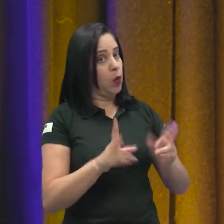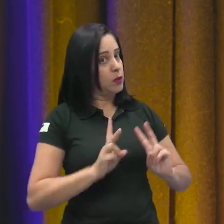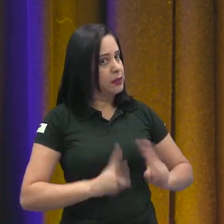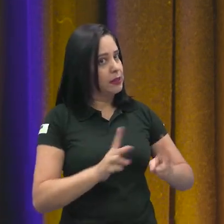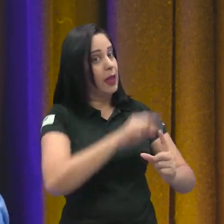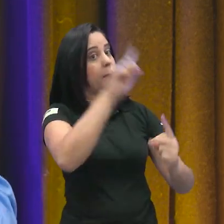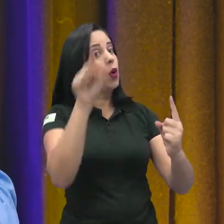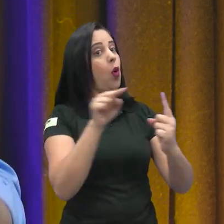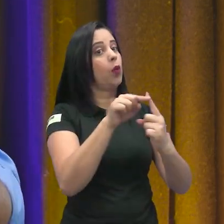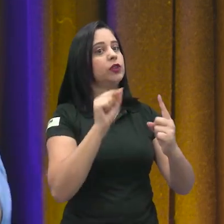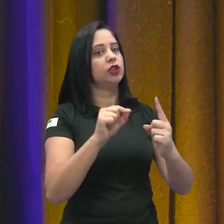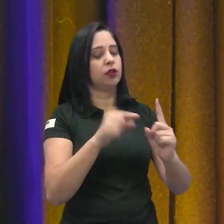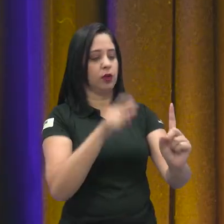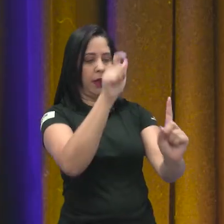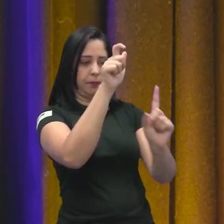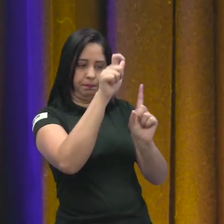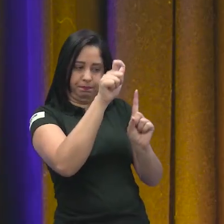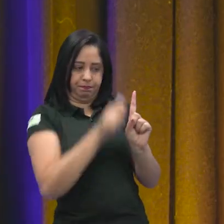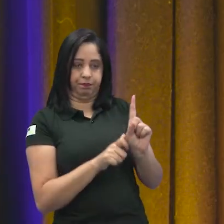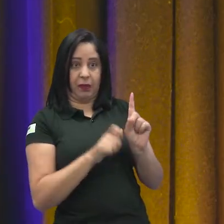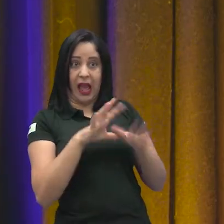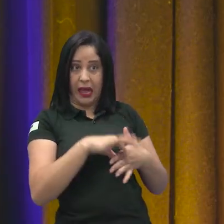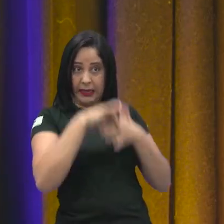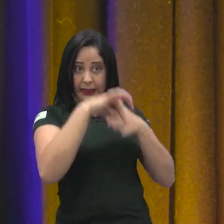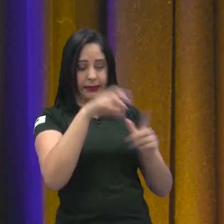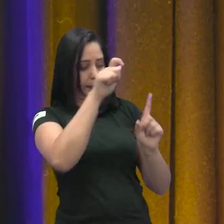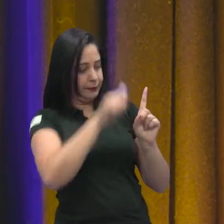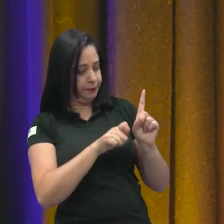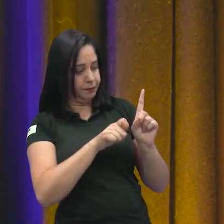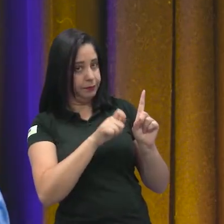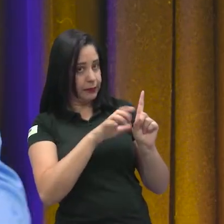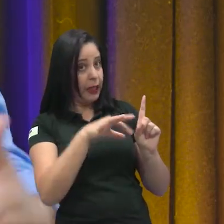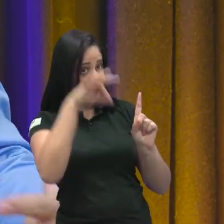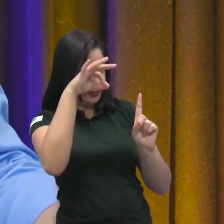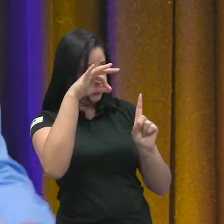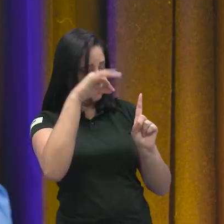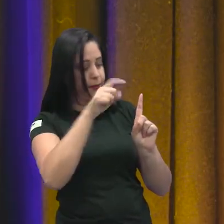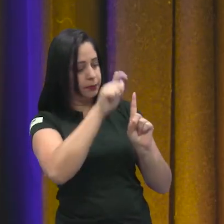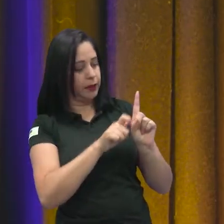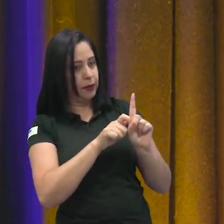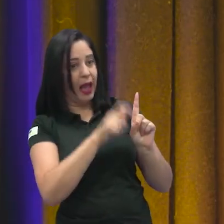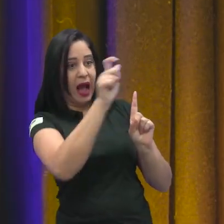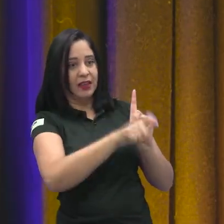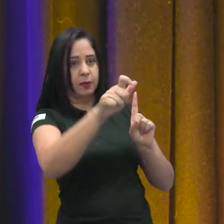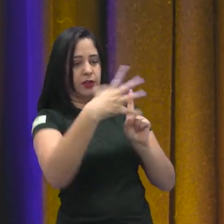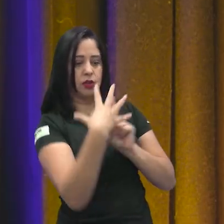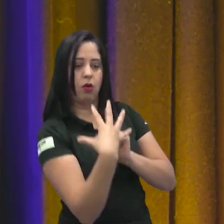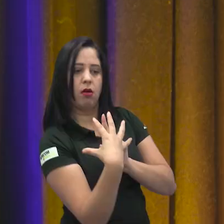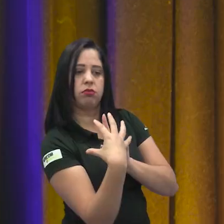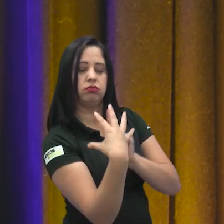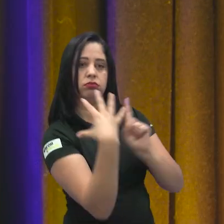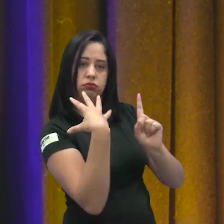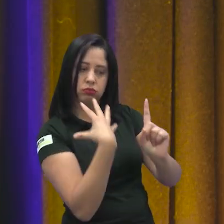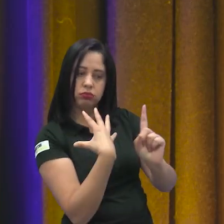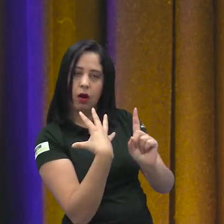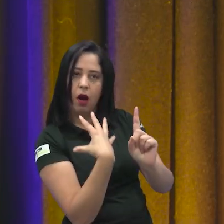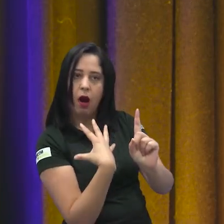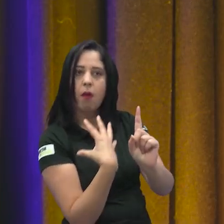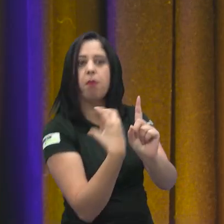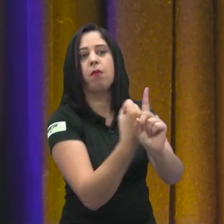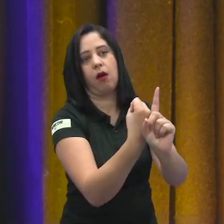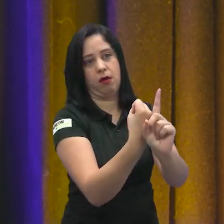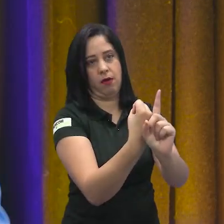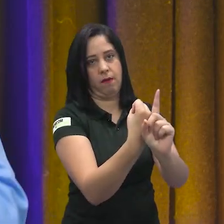inspirar. Você inspirar os seus liderados. E por muitos momentos nós poderíamos, à época, aqueles que ocupavam os cargos